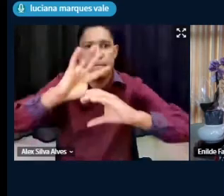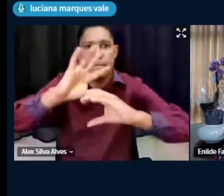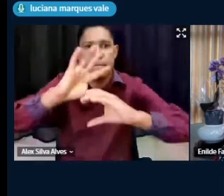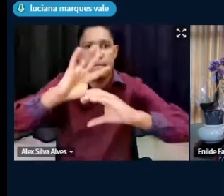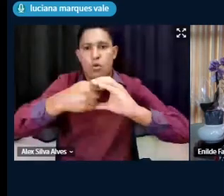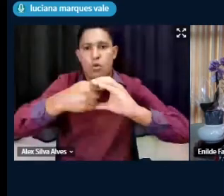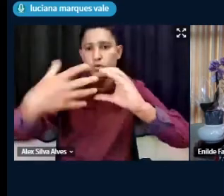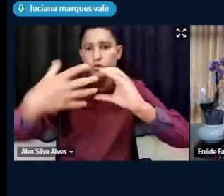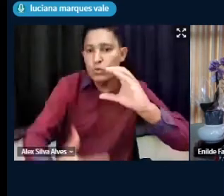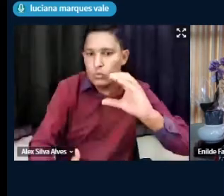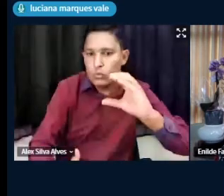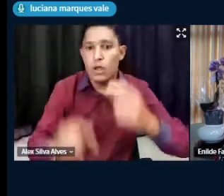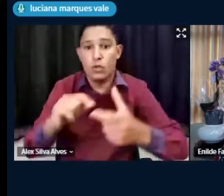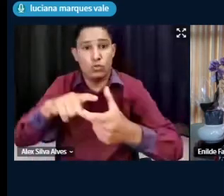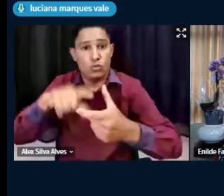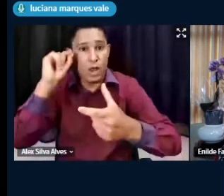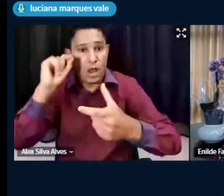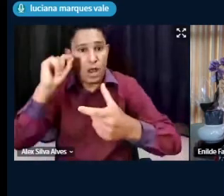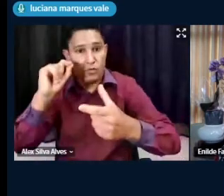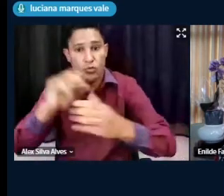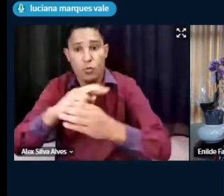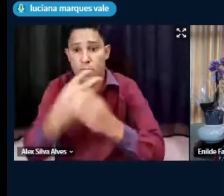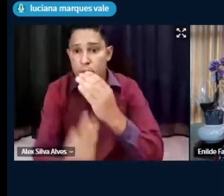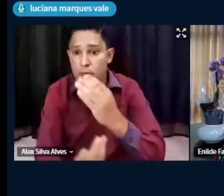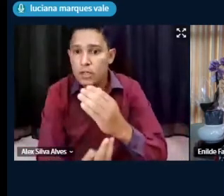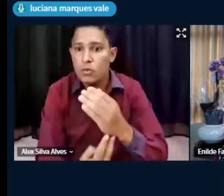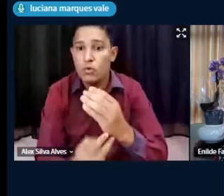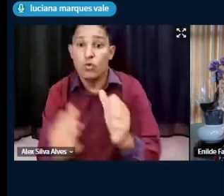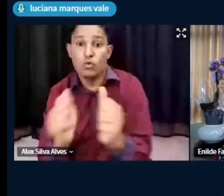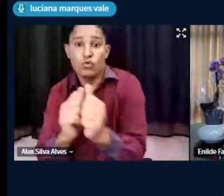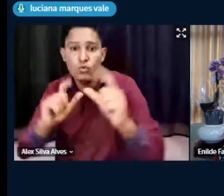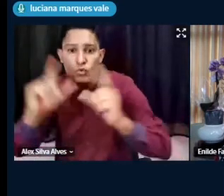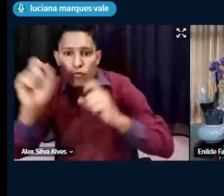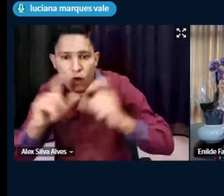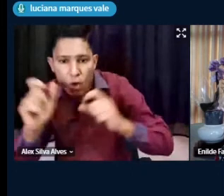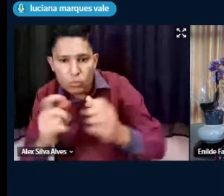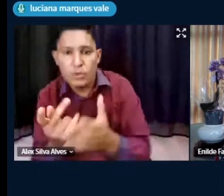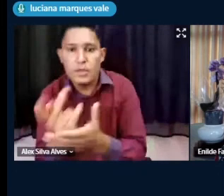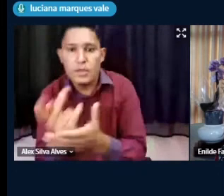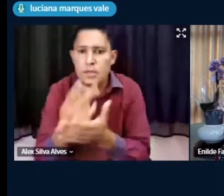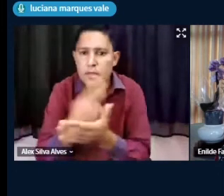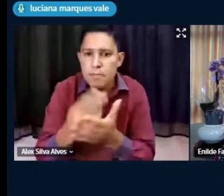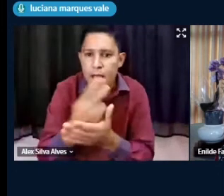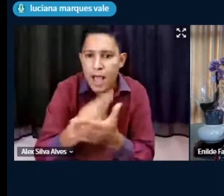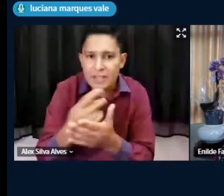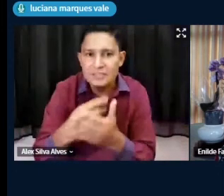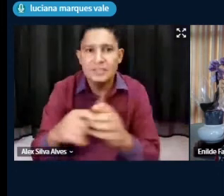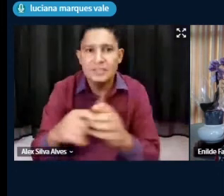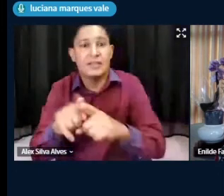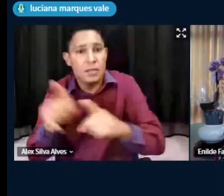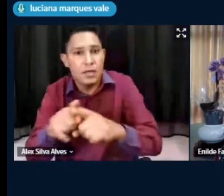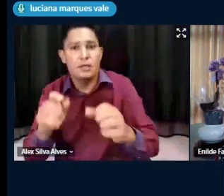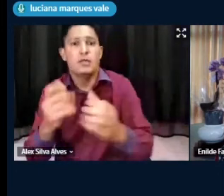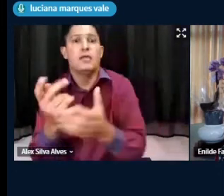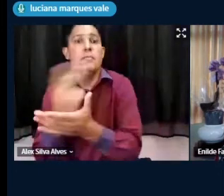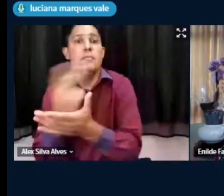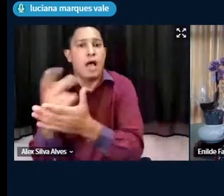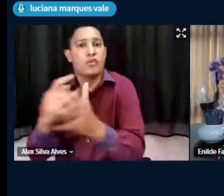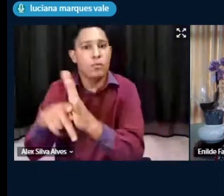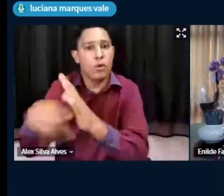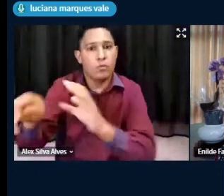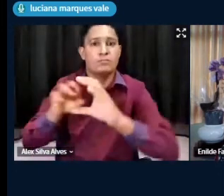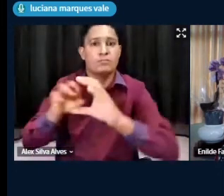oitavo, organização da microestrutura do léxico bilíngue com fotos de imagens de objetos